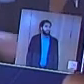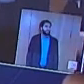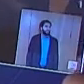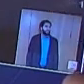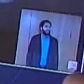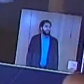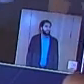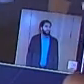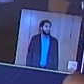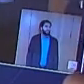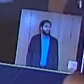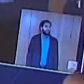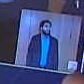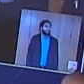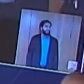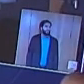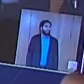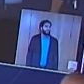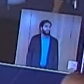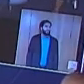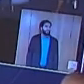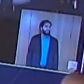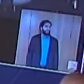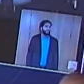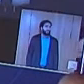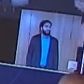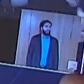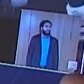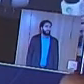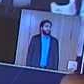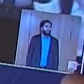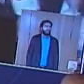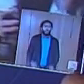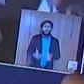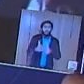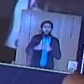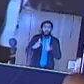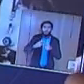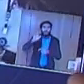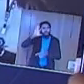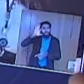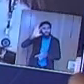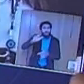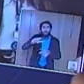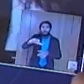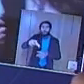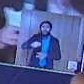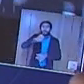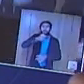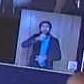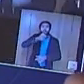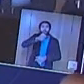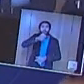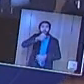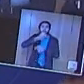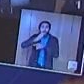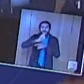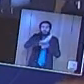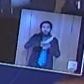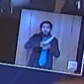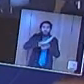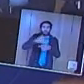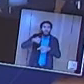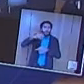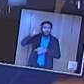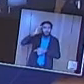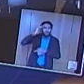caiu. Desculpa, eu também estou aqui. A gente continua te ouvindo, não tem problema, caiu, o áudio não caiu. Então, um ano